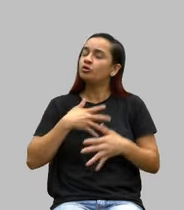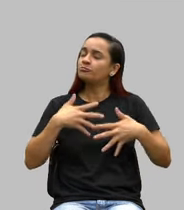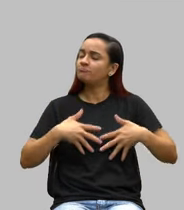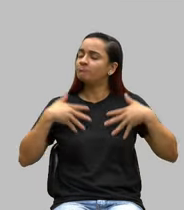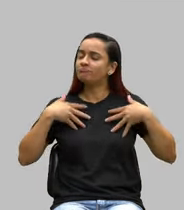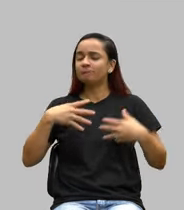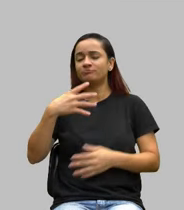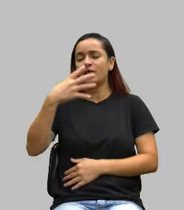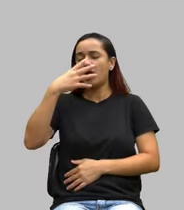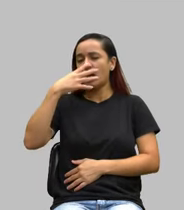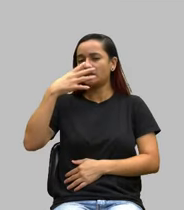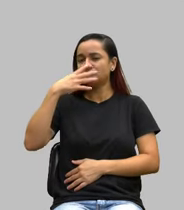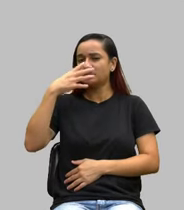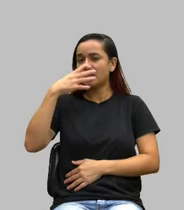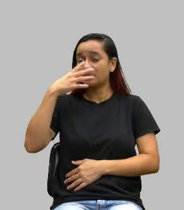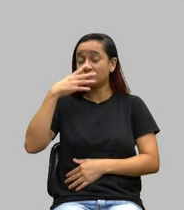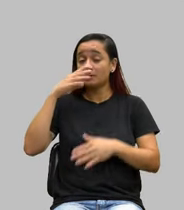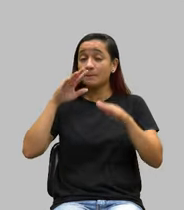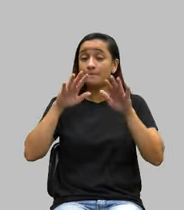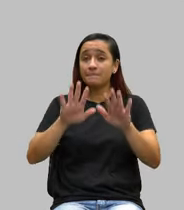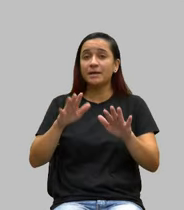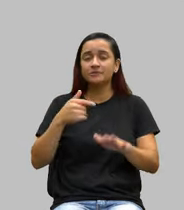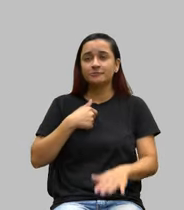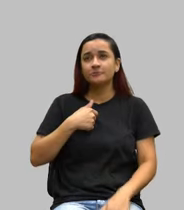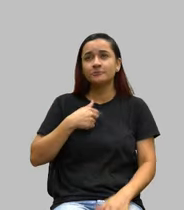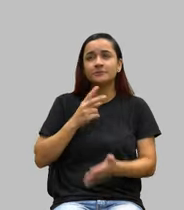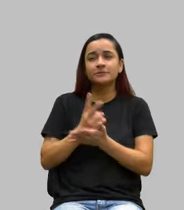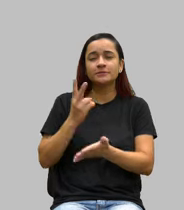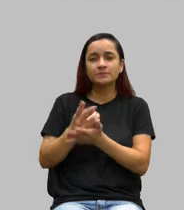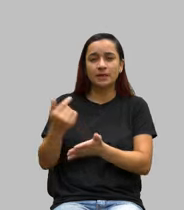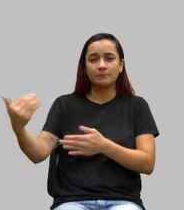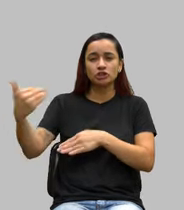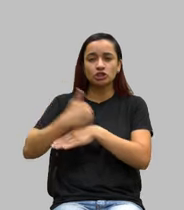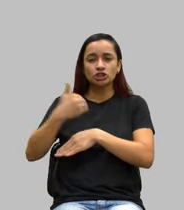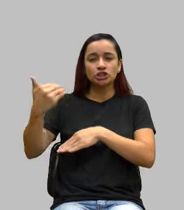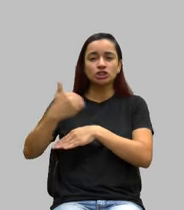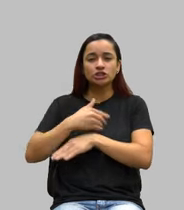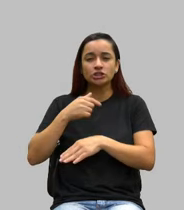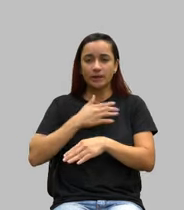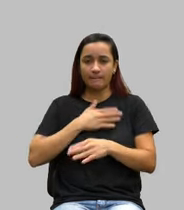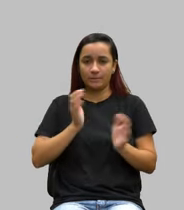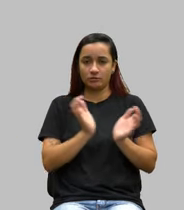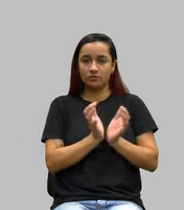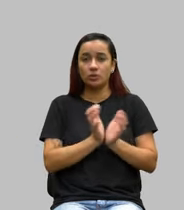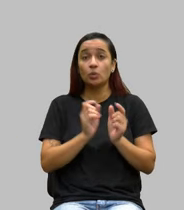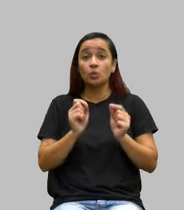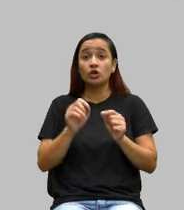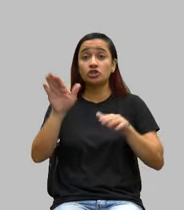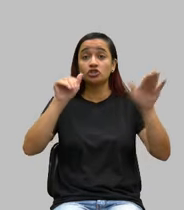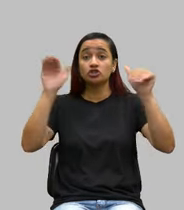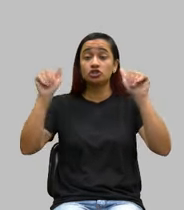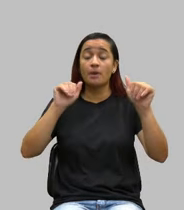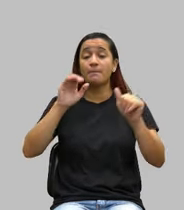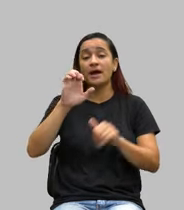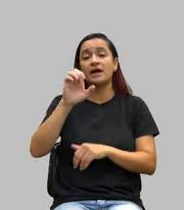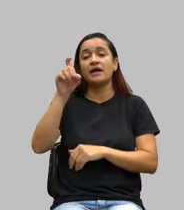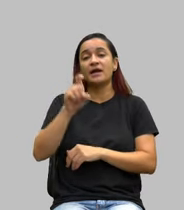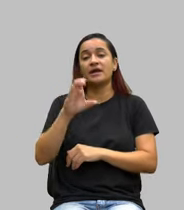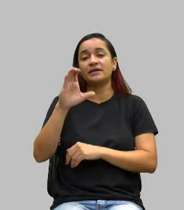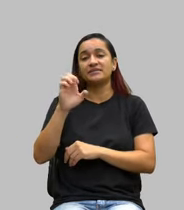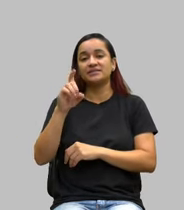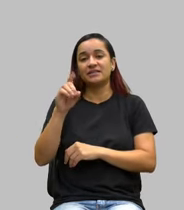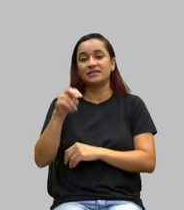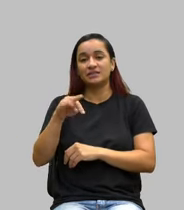ação Mas a demanda que mais chega no meu gabinete é sobre a questão de chamar os excedentes do concurso O senhor falou ali sobre o